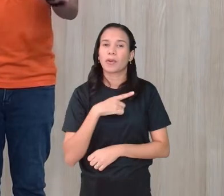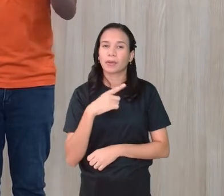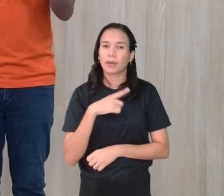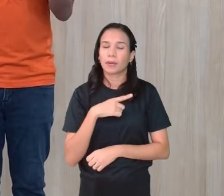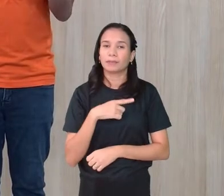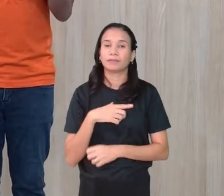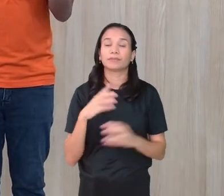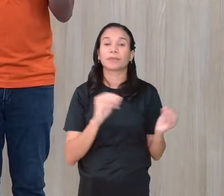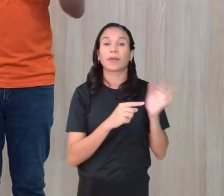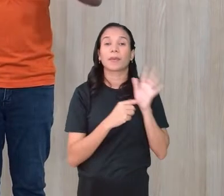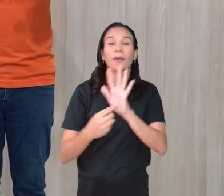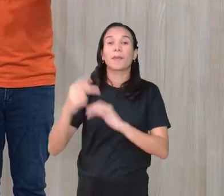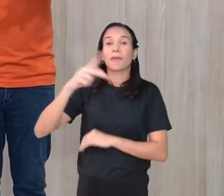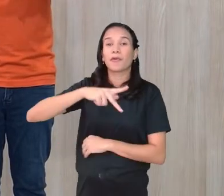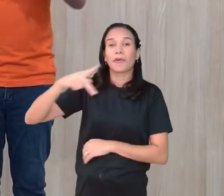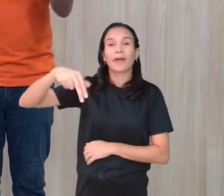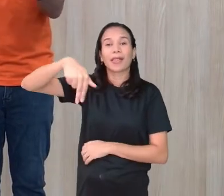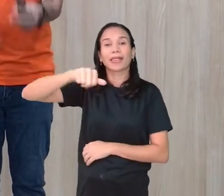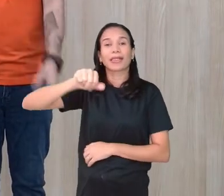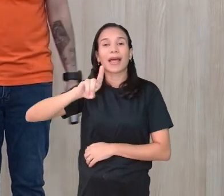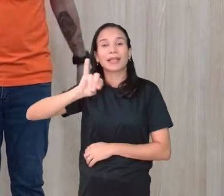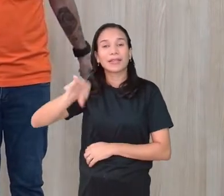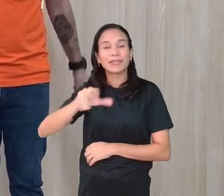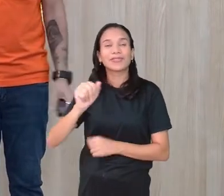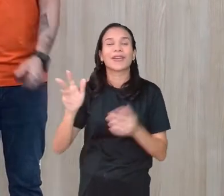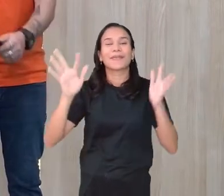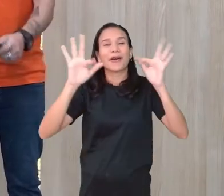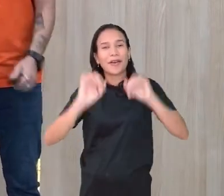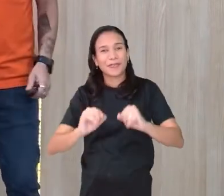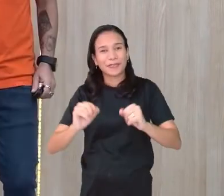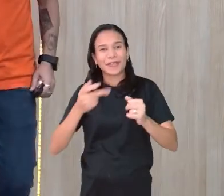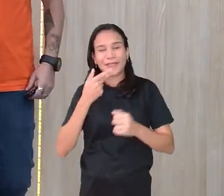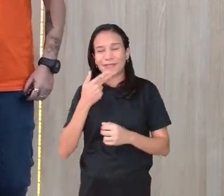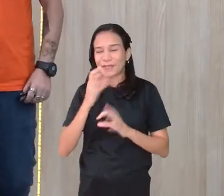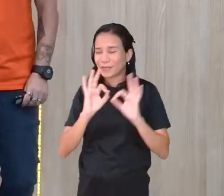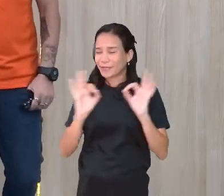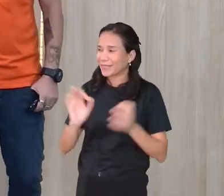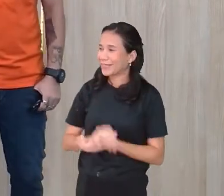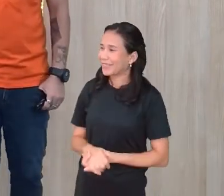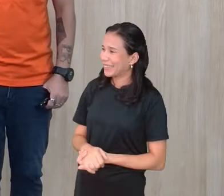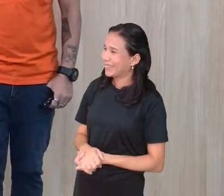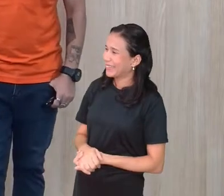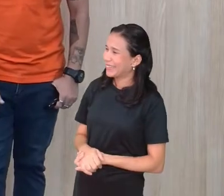Vou passar para a professora Nádia para ela finalizar aí a participação dela. Diz aí, Nádia.